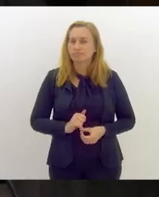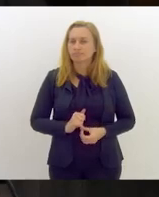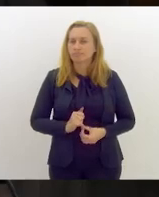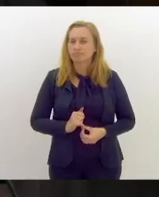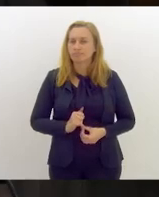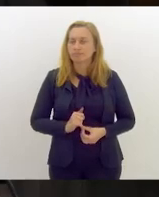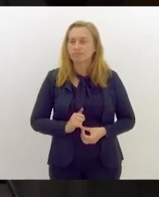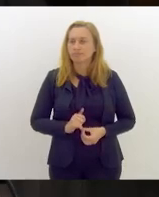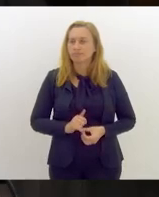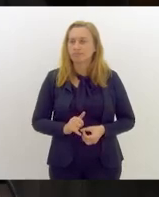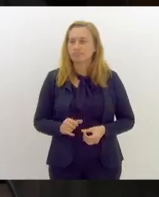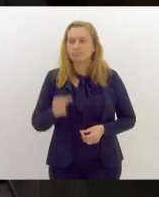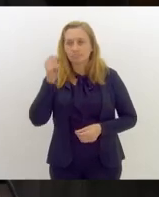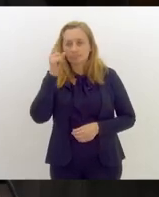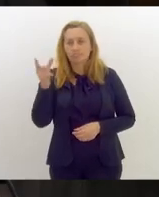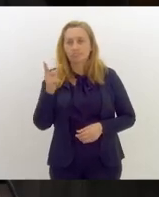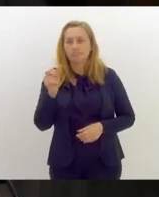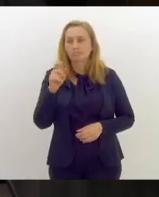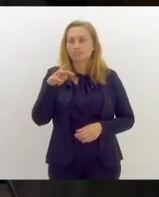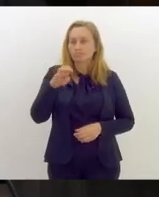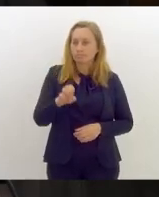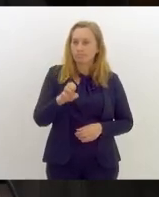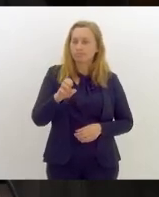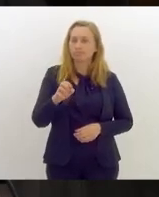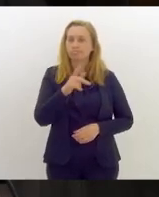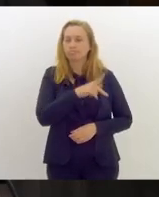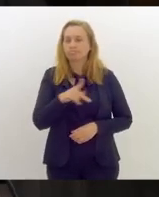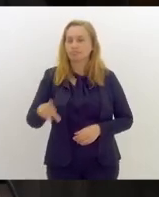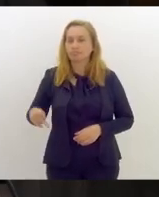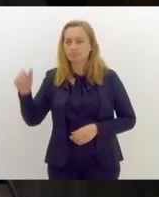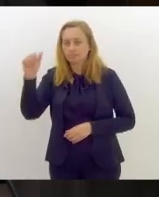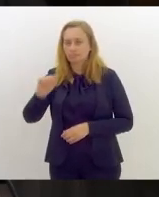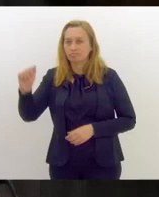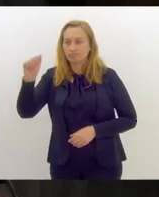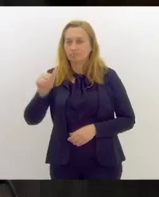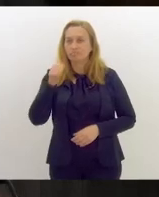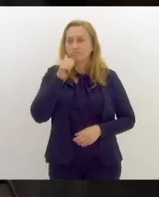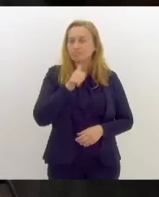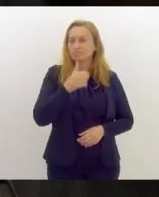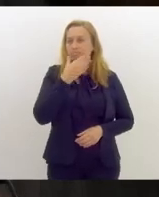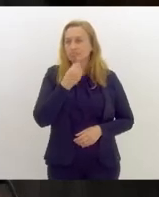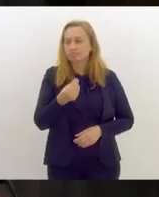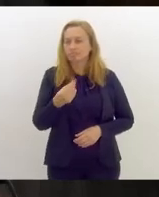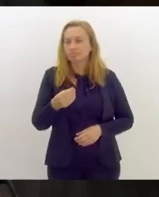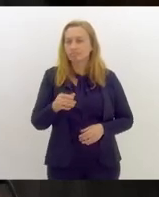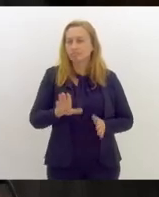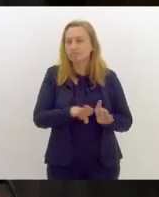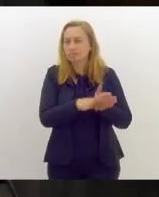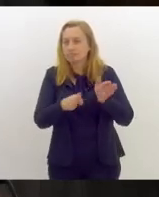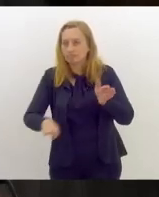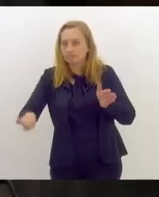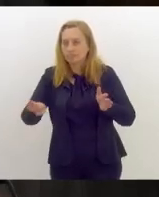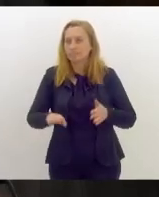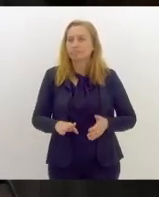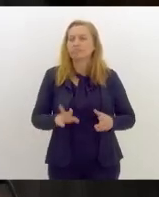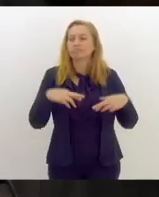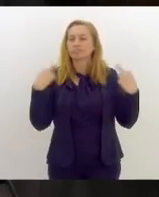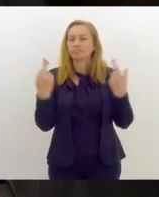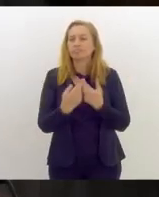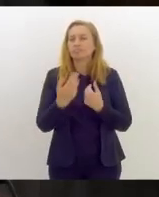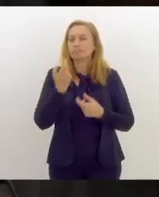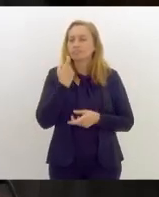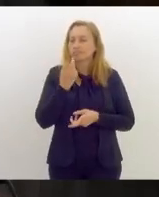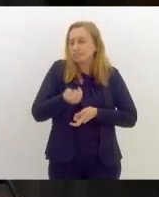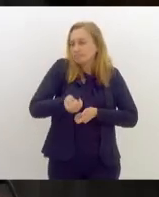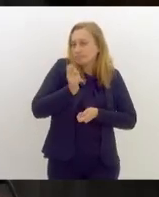o alerta feito pelo Alexandre Anderson presidente da associação homens e mulheres do Mar também de Guanabara que é uma organização que reúne pescadores e